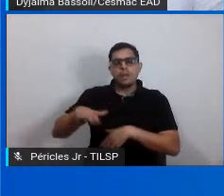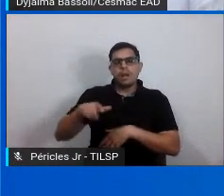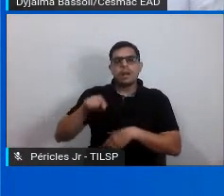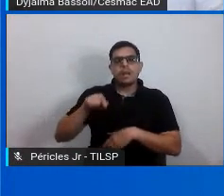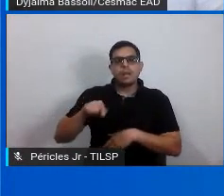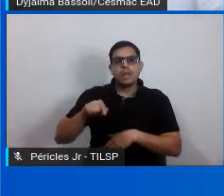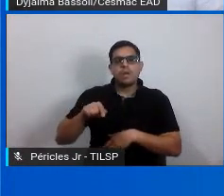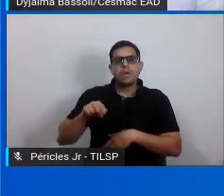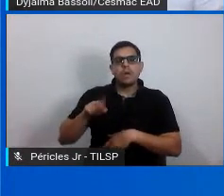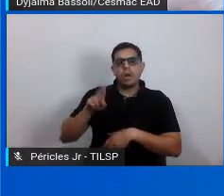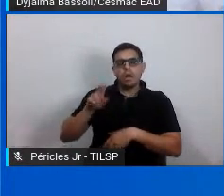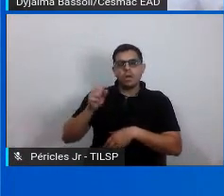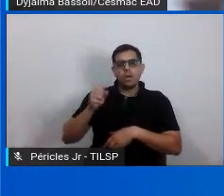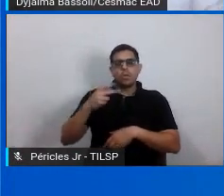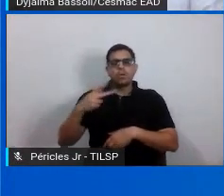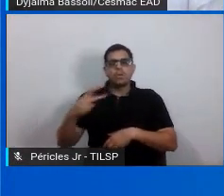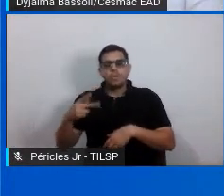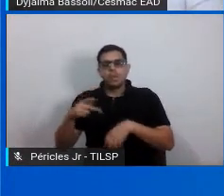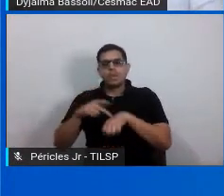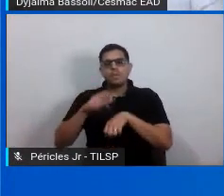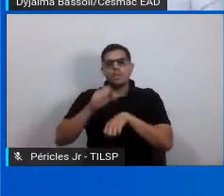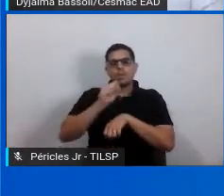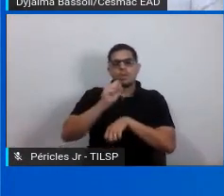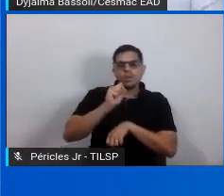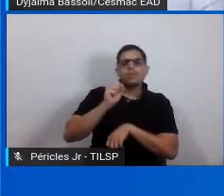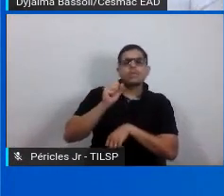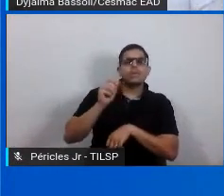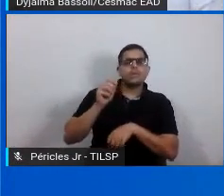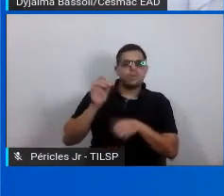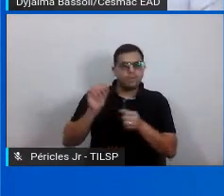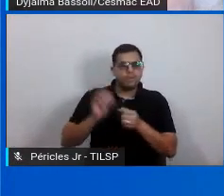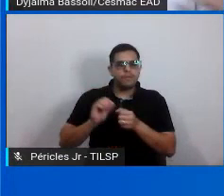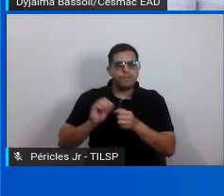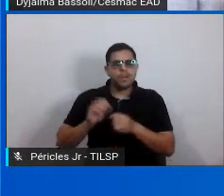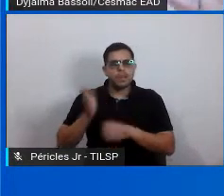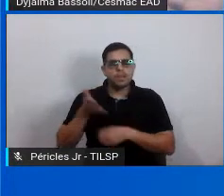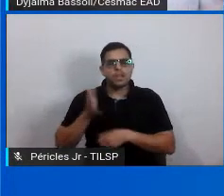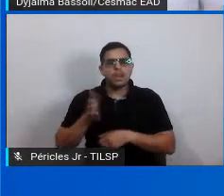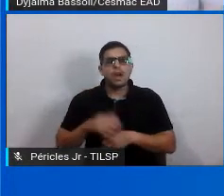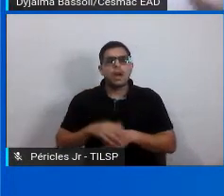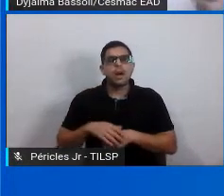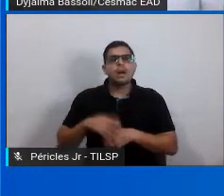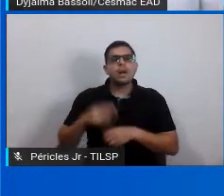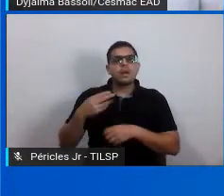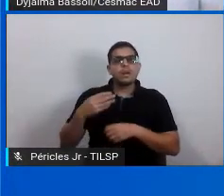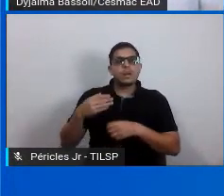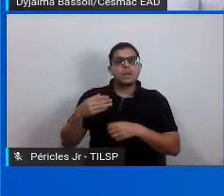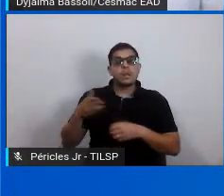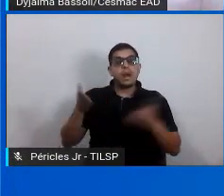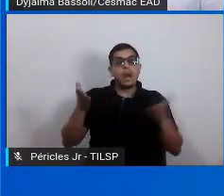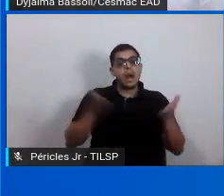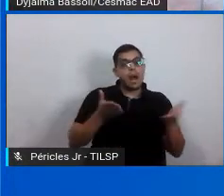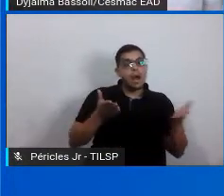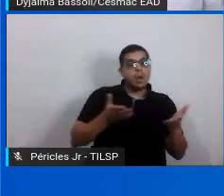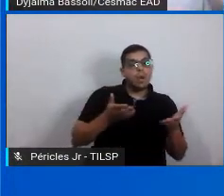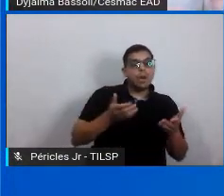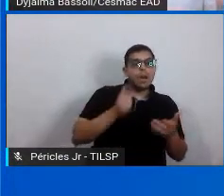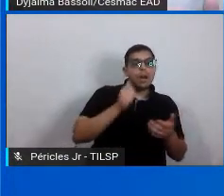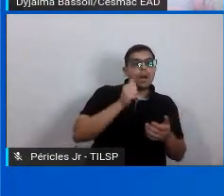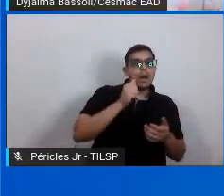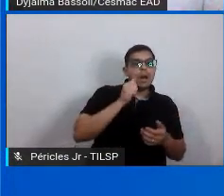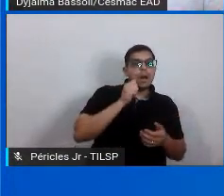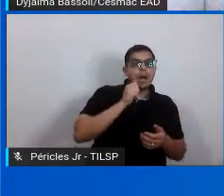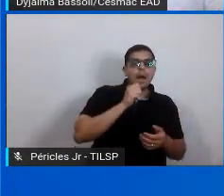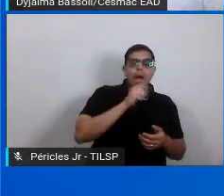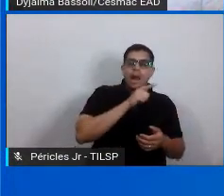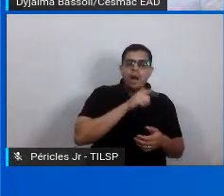pós-graduação e hoje eu atuo de Alagoas então nós temos realidades muito distintas do país eu